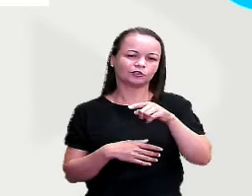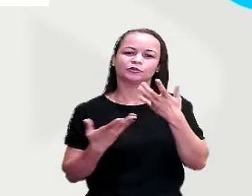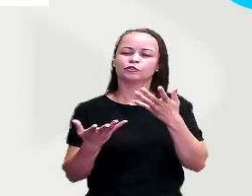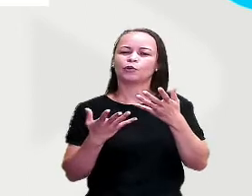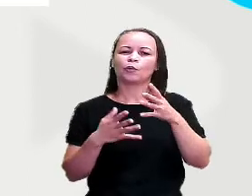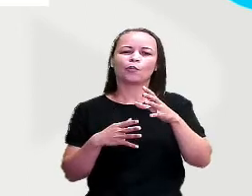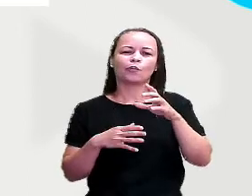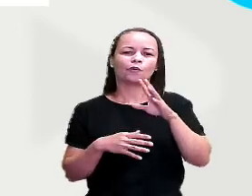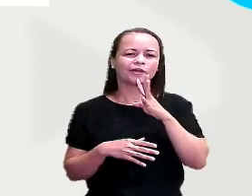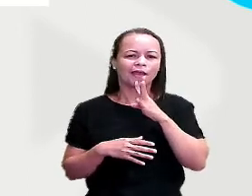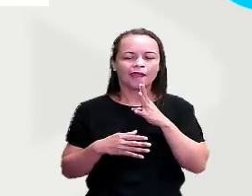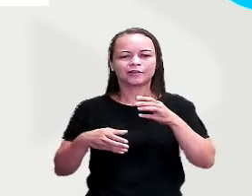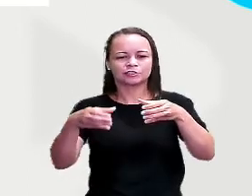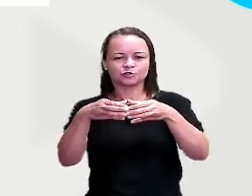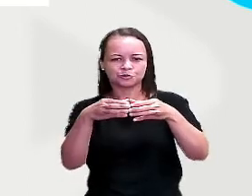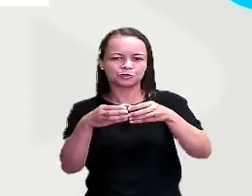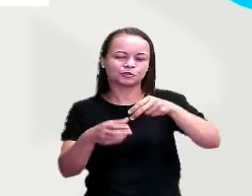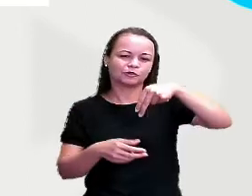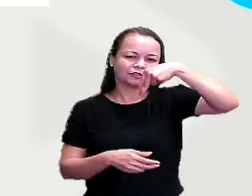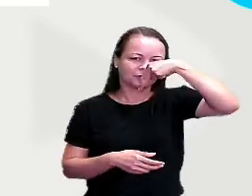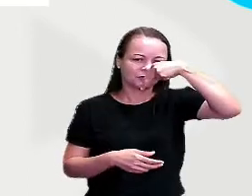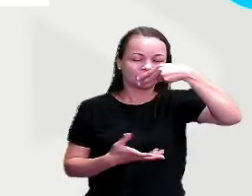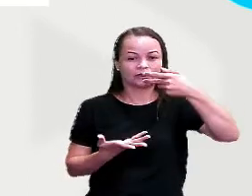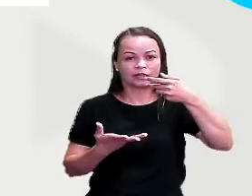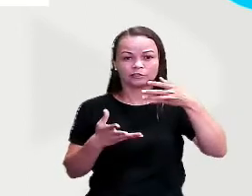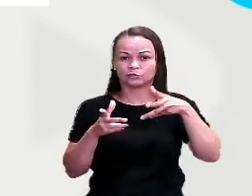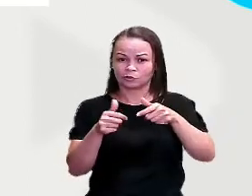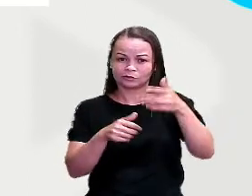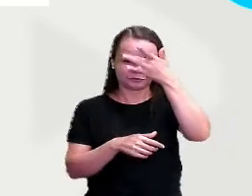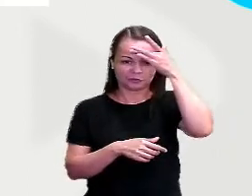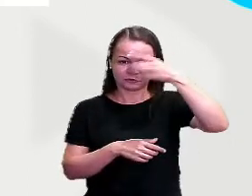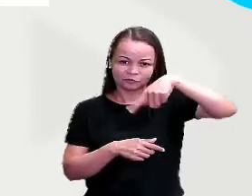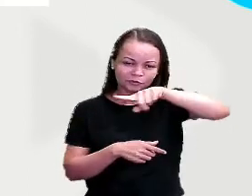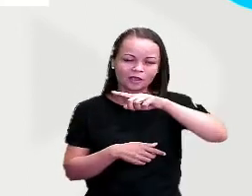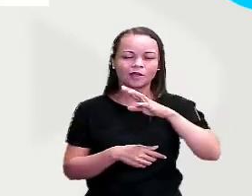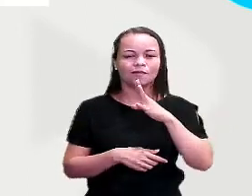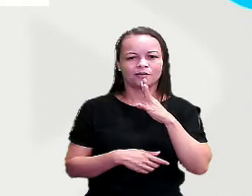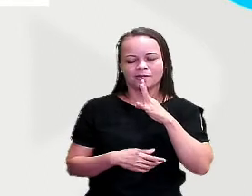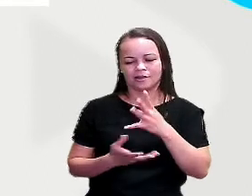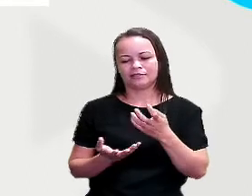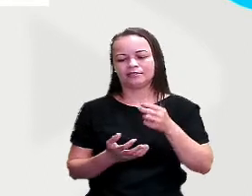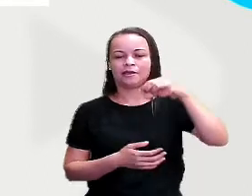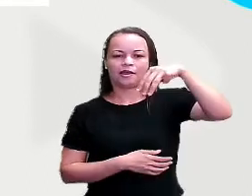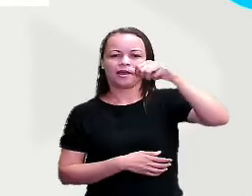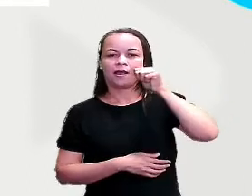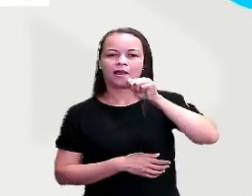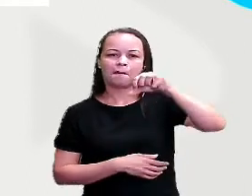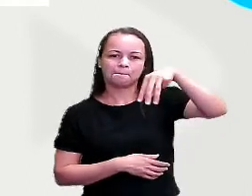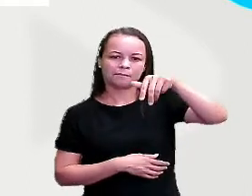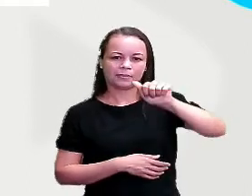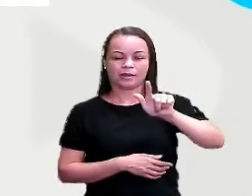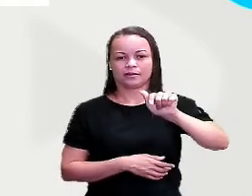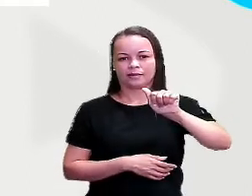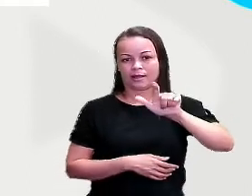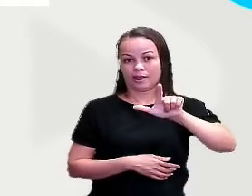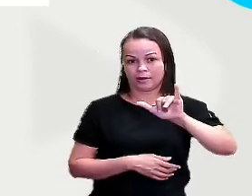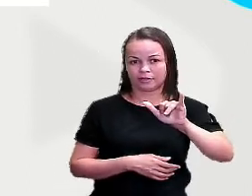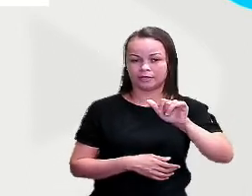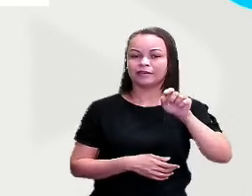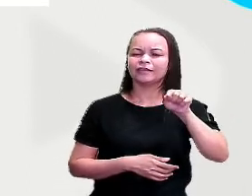da Mônica, né? Todo mundo conhece a Magali. Então, a gente sabe que Magali é comilona. Então,